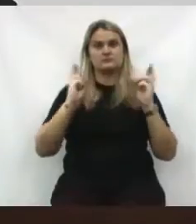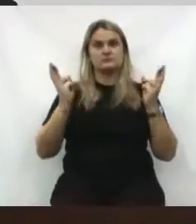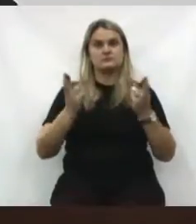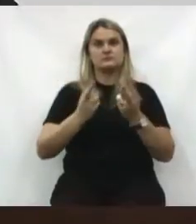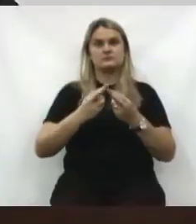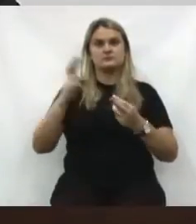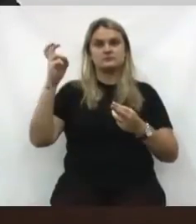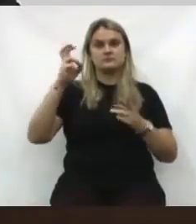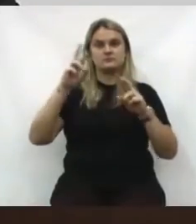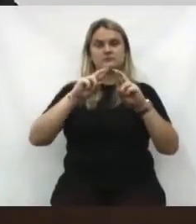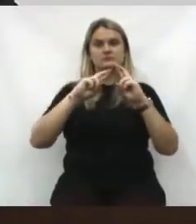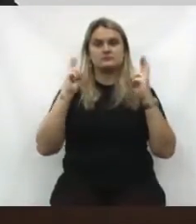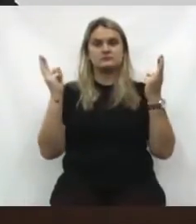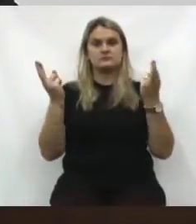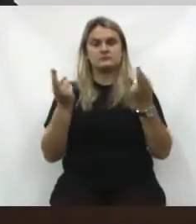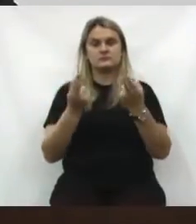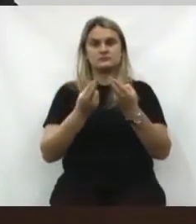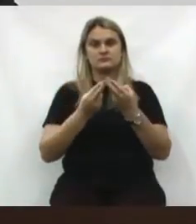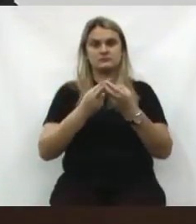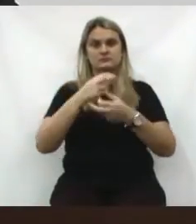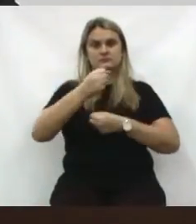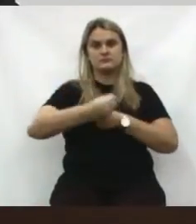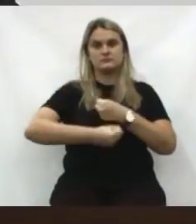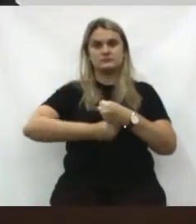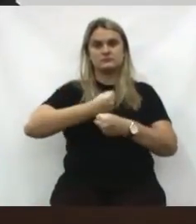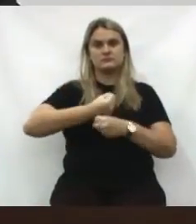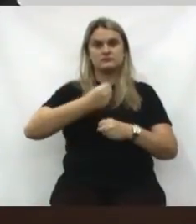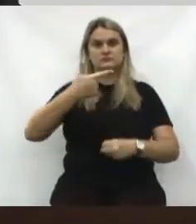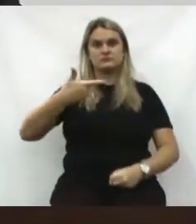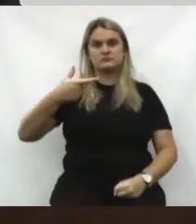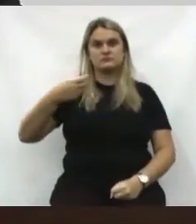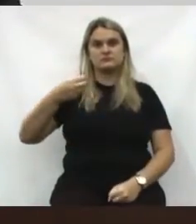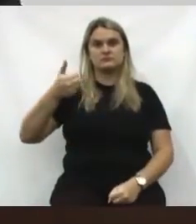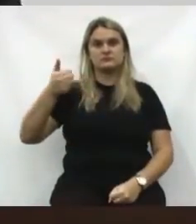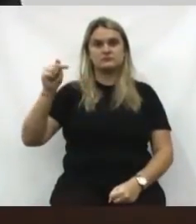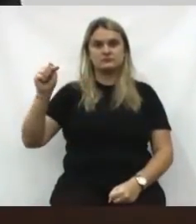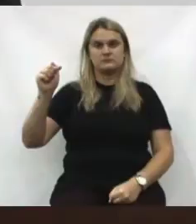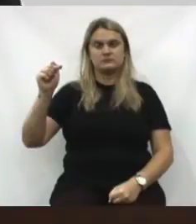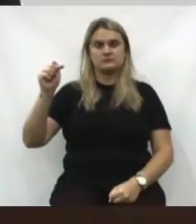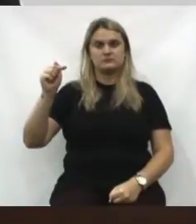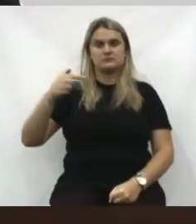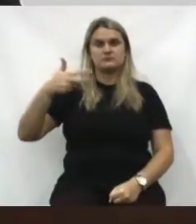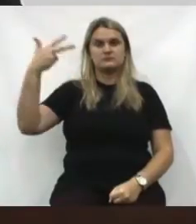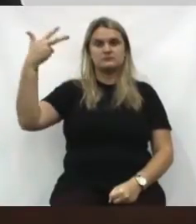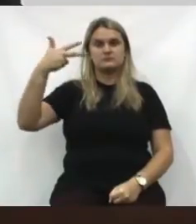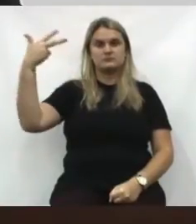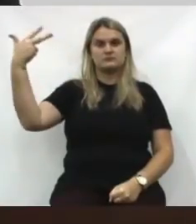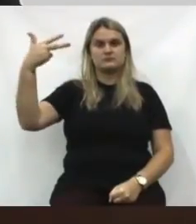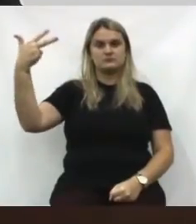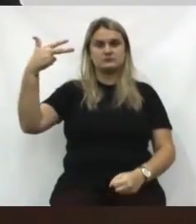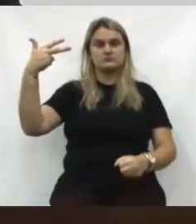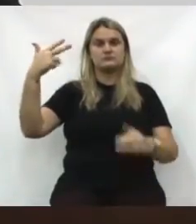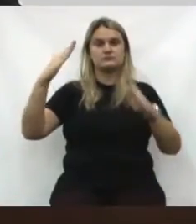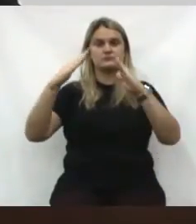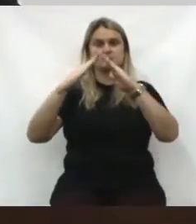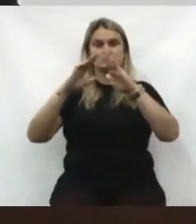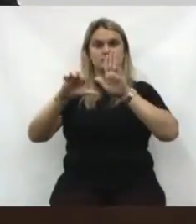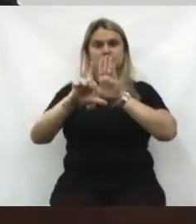Declaro abertos os trabalhos da 5ª reunião ordinária do exercício de 2017